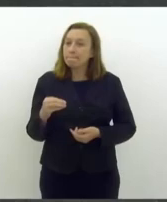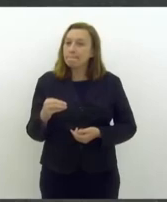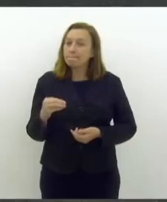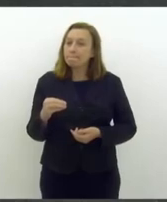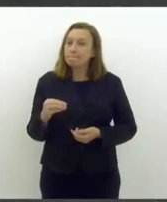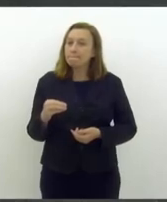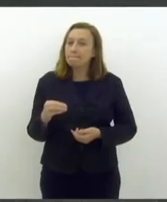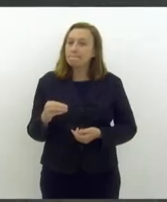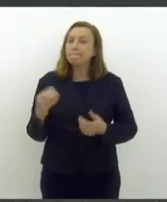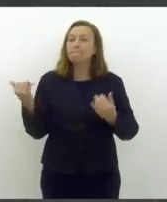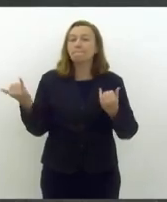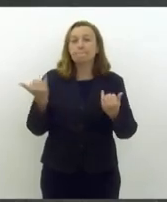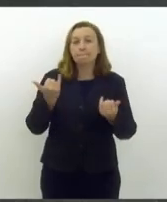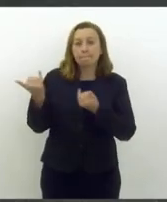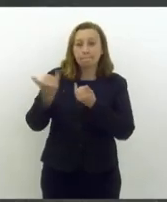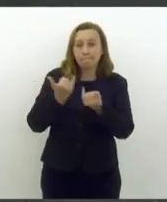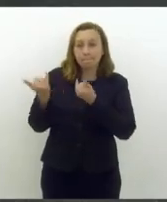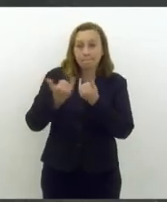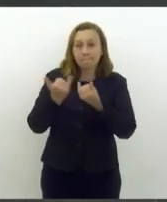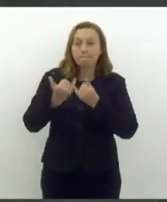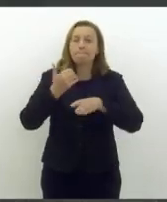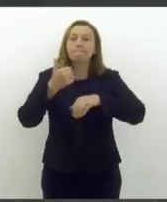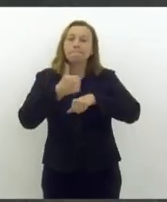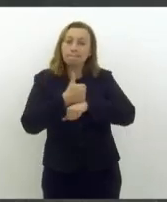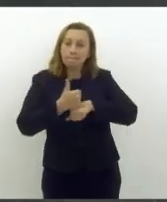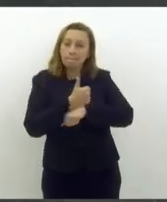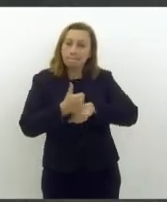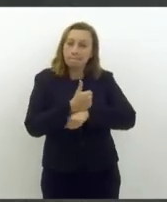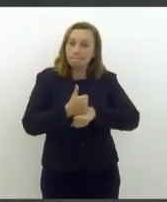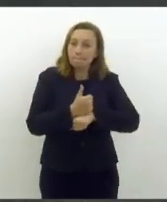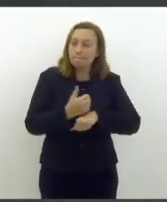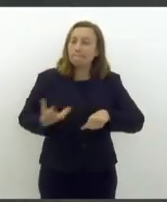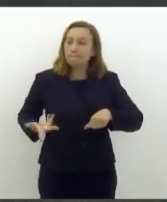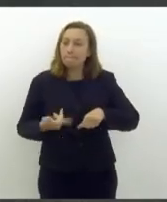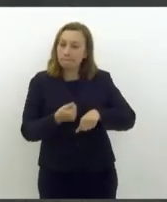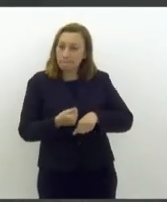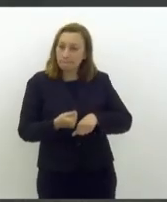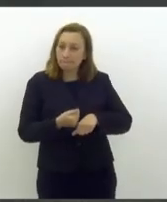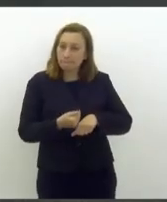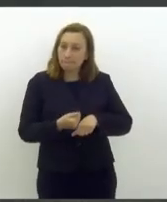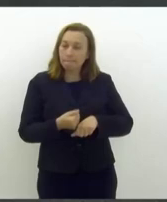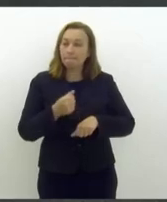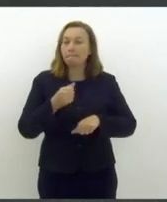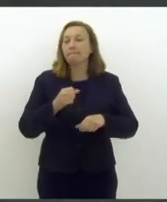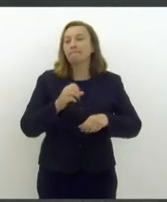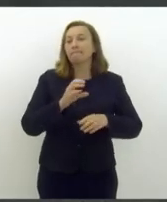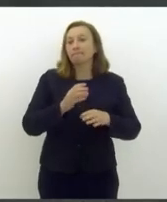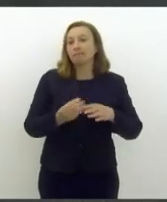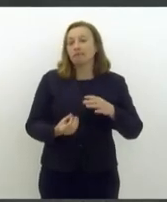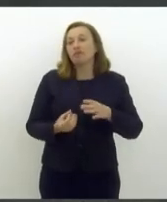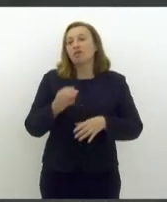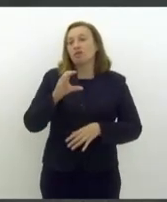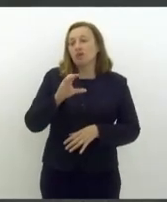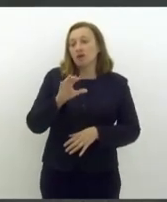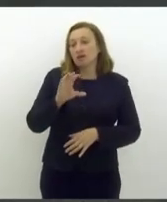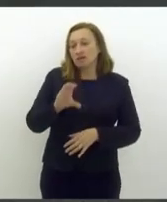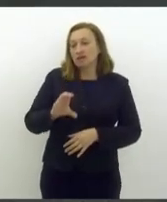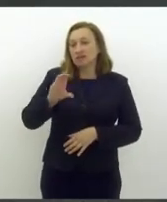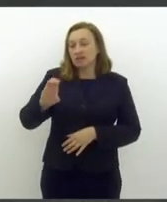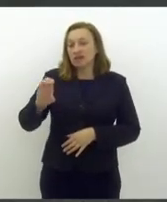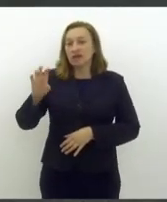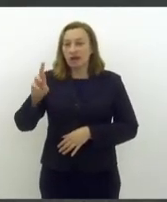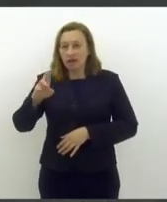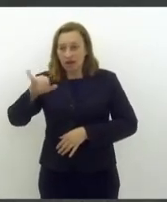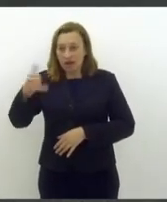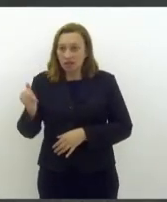por formações de profissionais qualificados pela Fundação CCR e que tem vários tutores